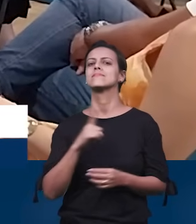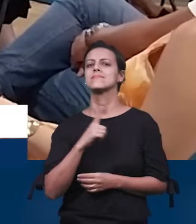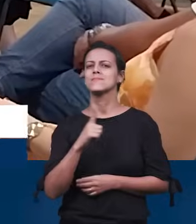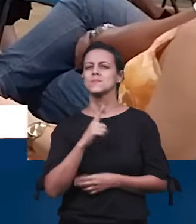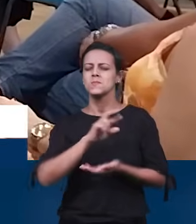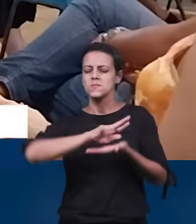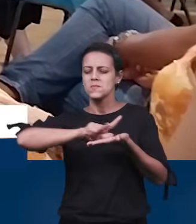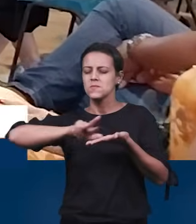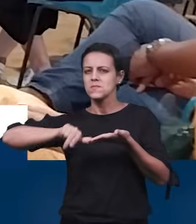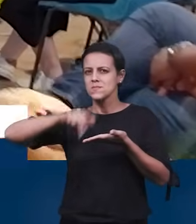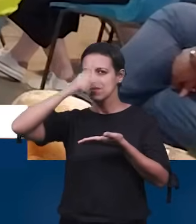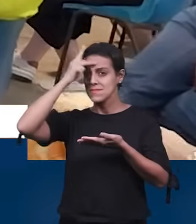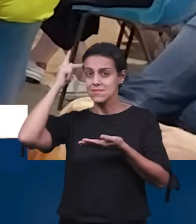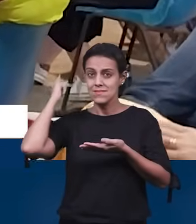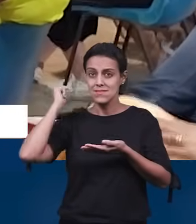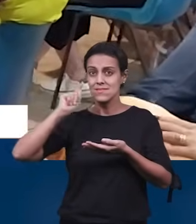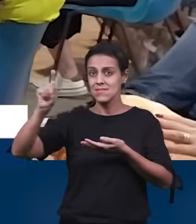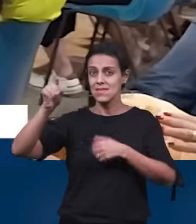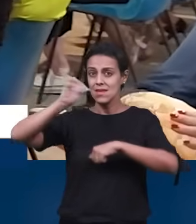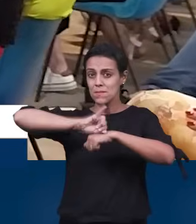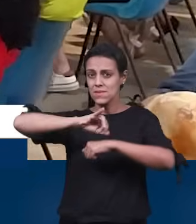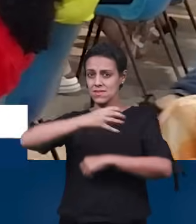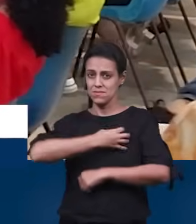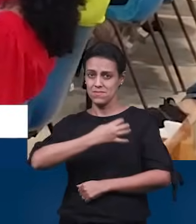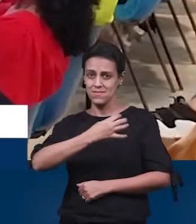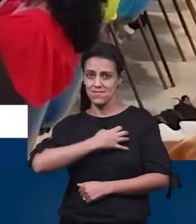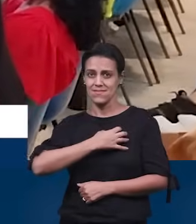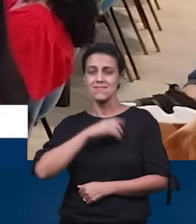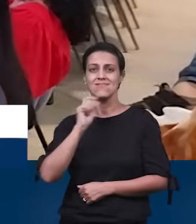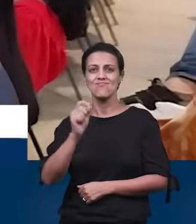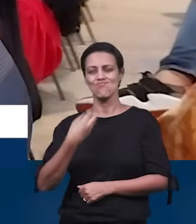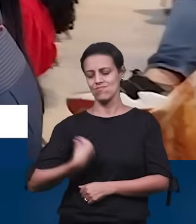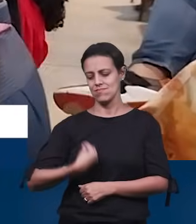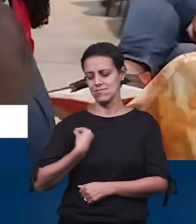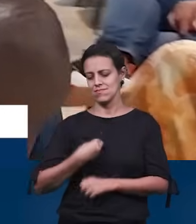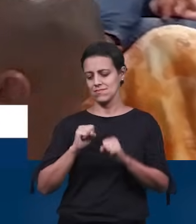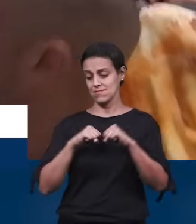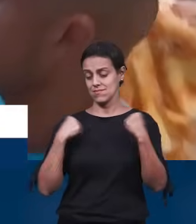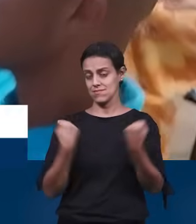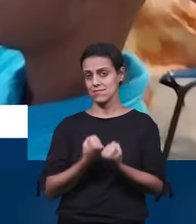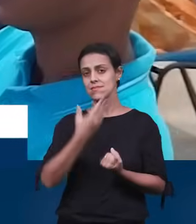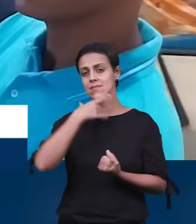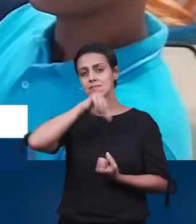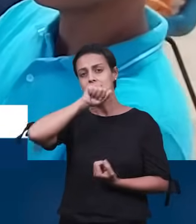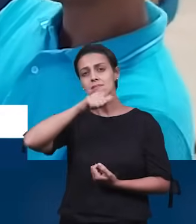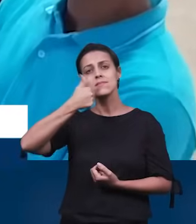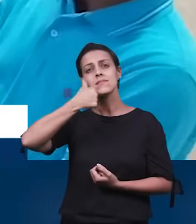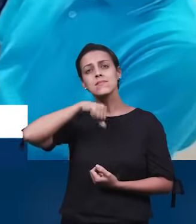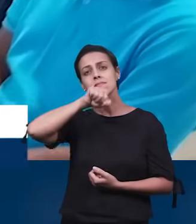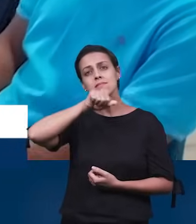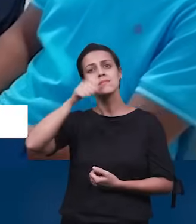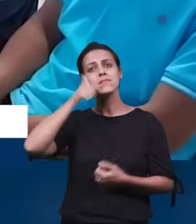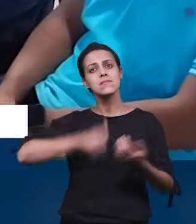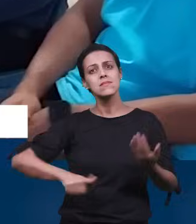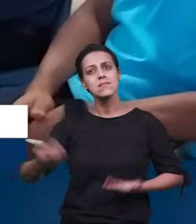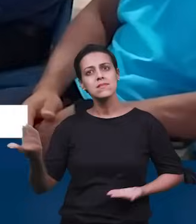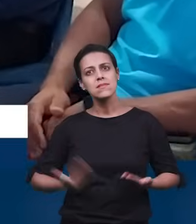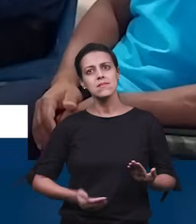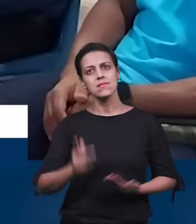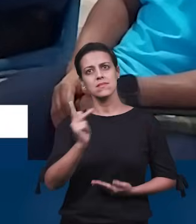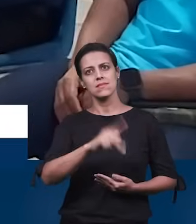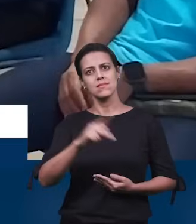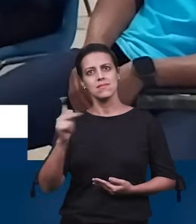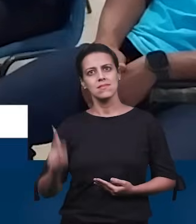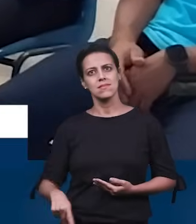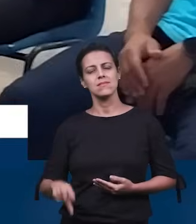Bahia participaram do Seminário para Pais, Senhoras e Professoras. Sob o ministério do pastor Fernando